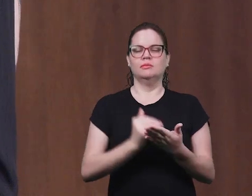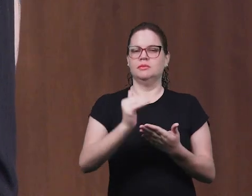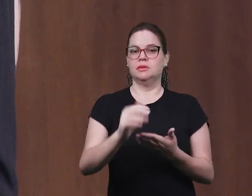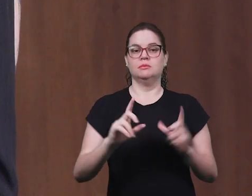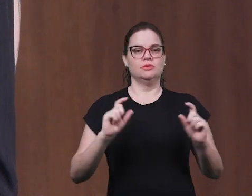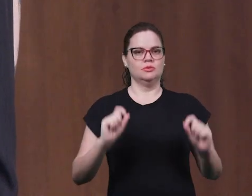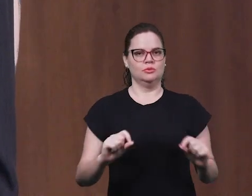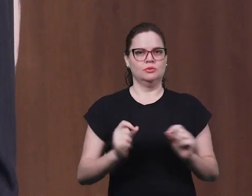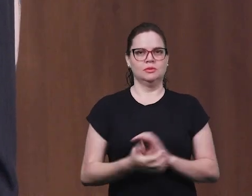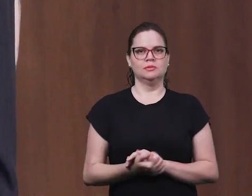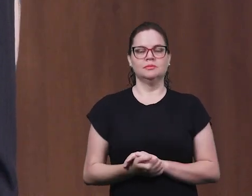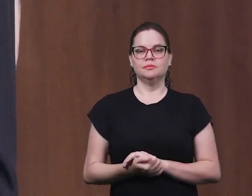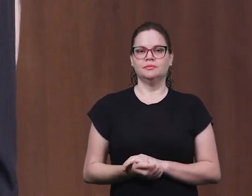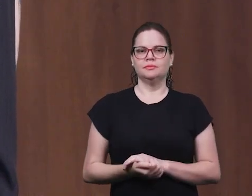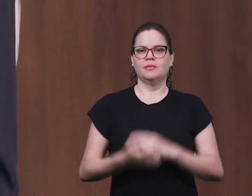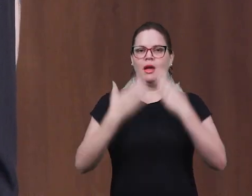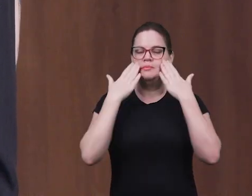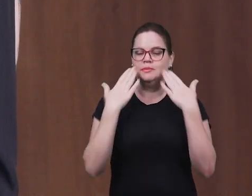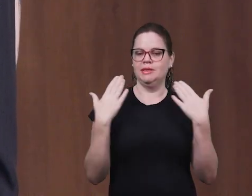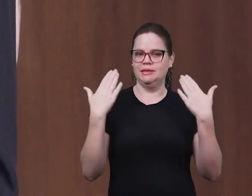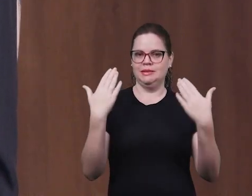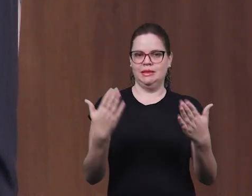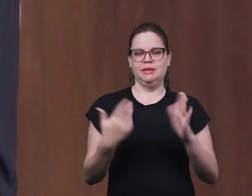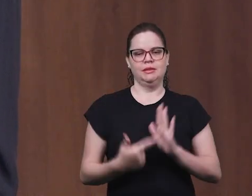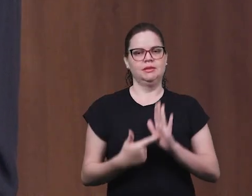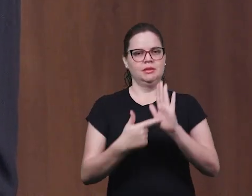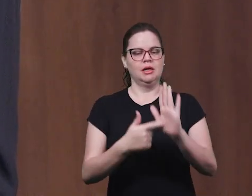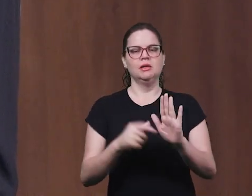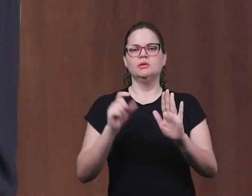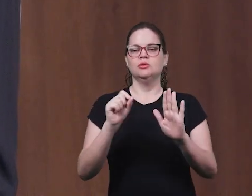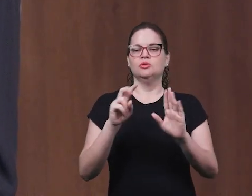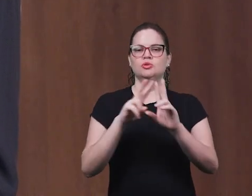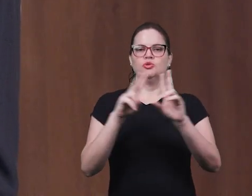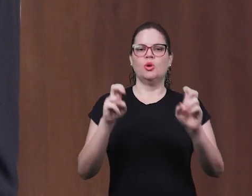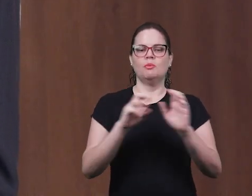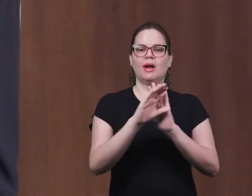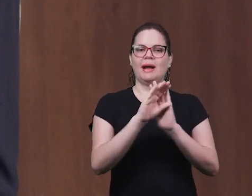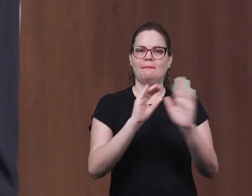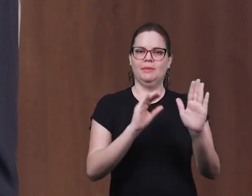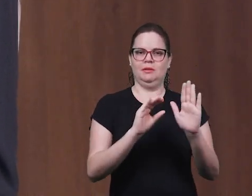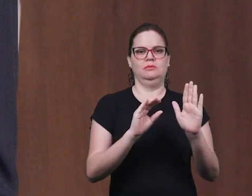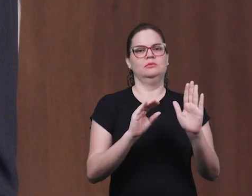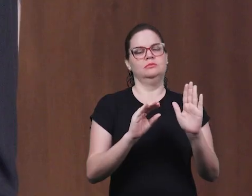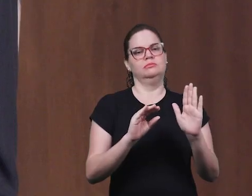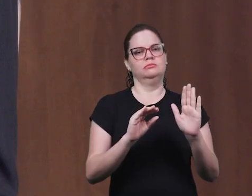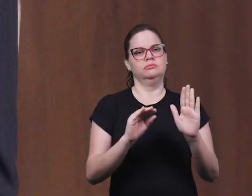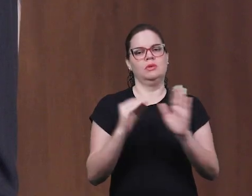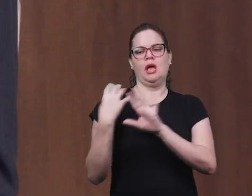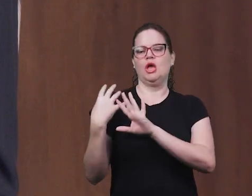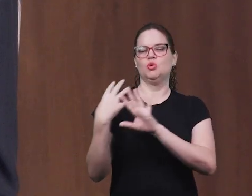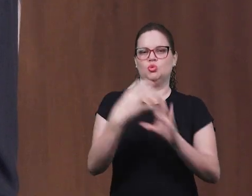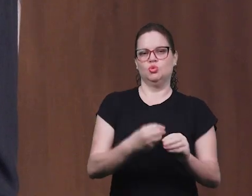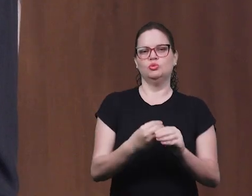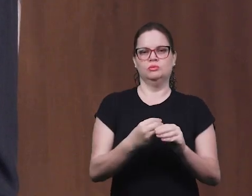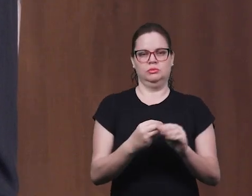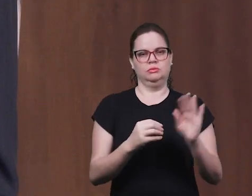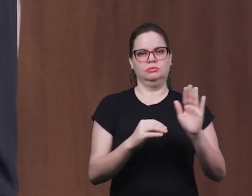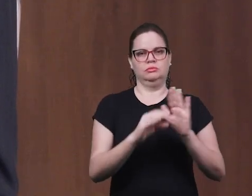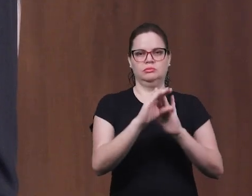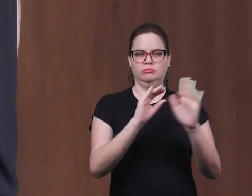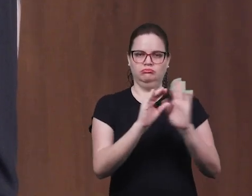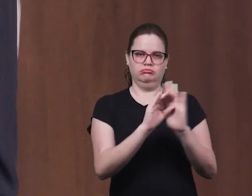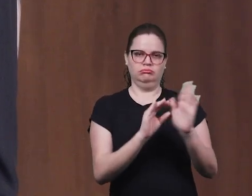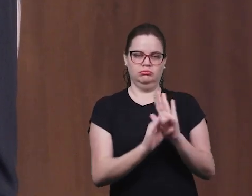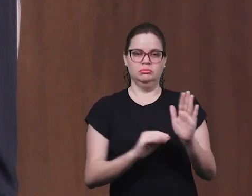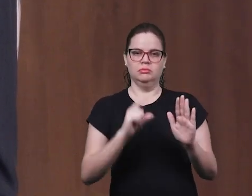apresentação, apresentamos os antecedentes e fizemos um resumo dos capítulos com alguns pastores que